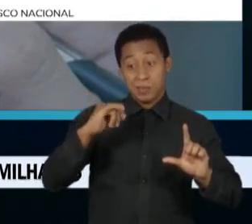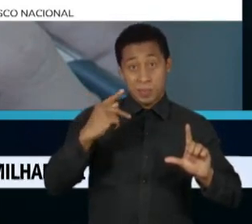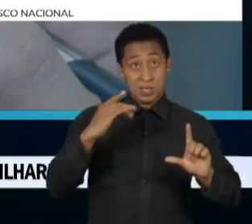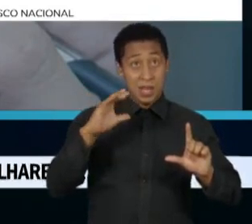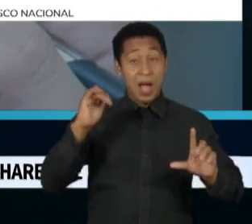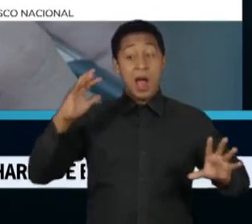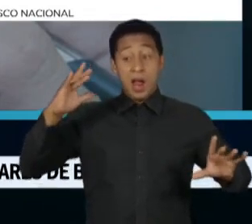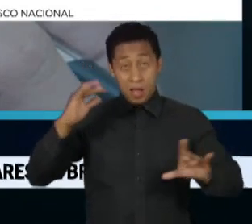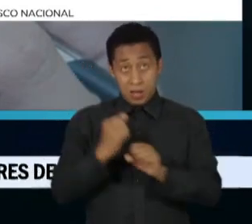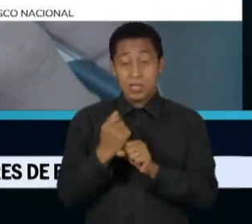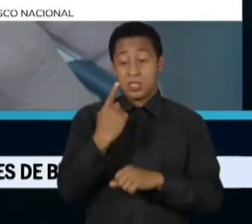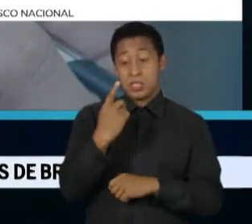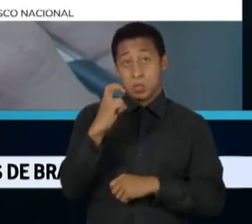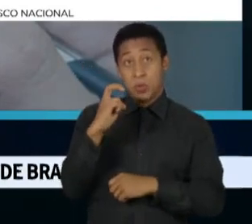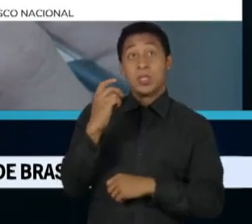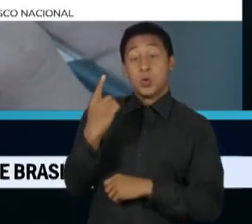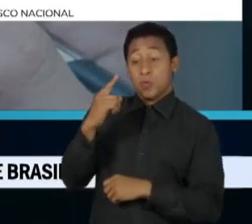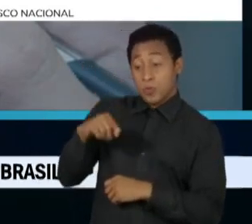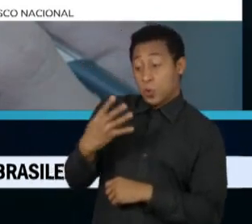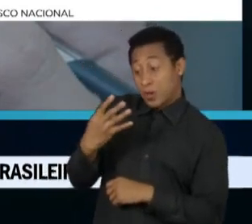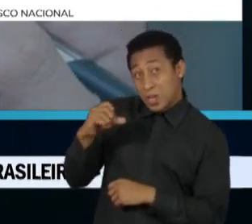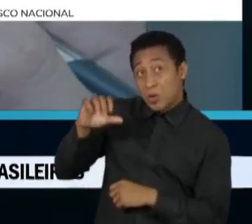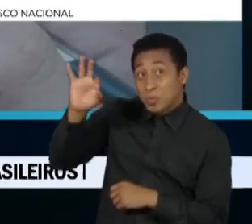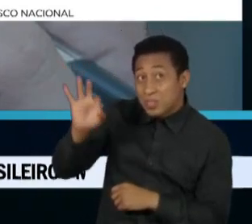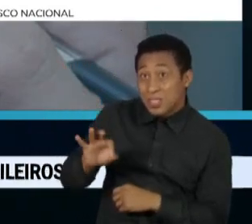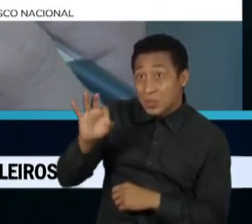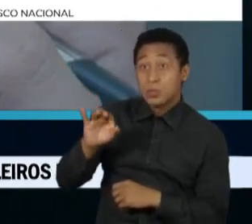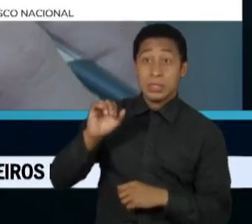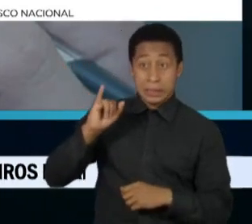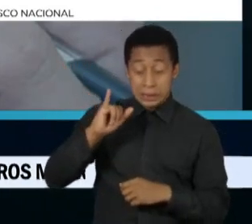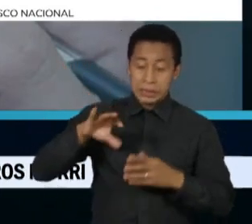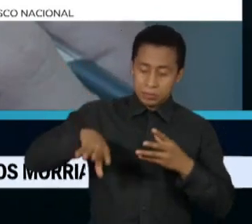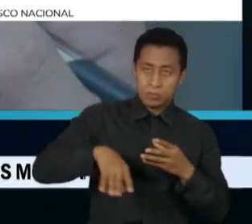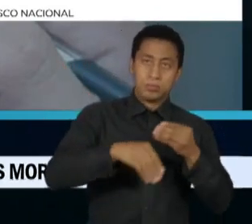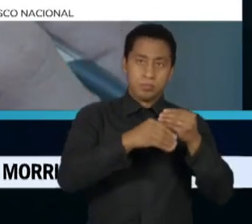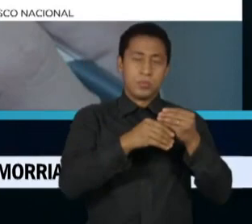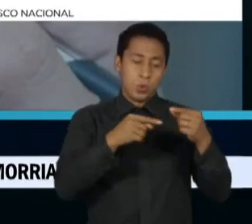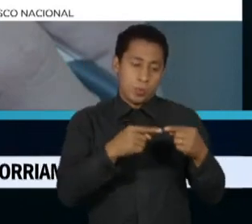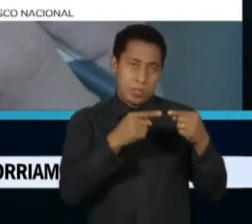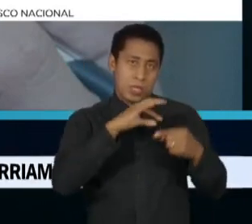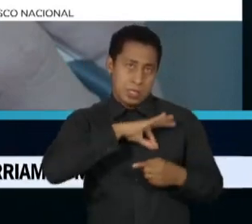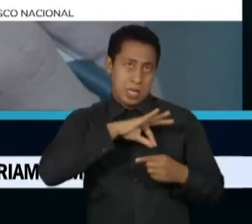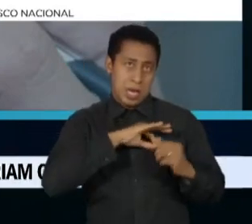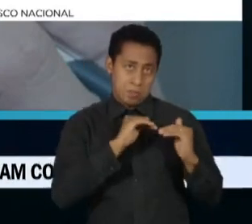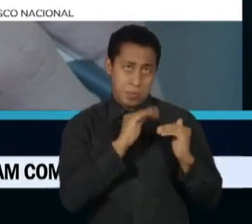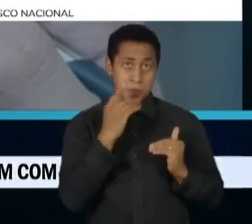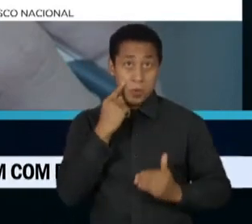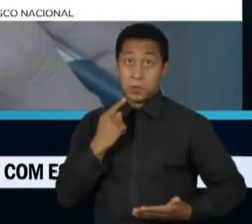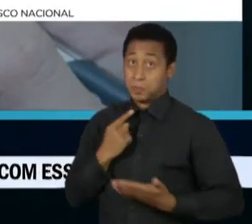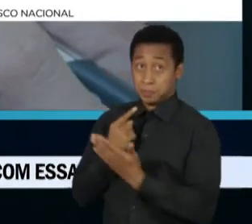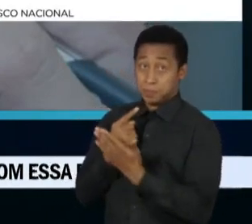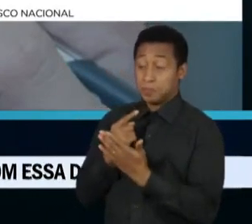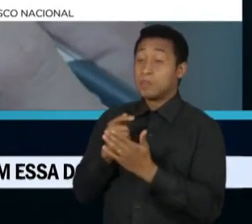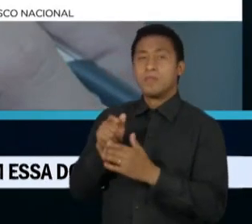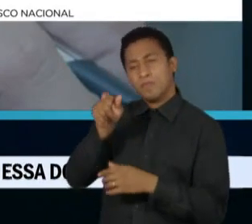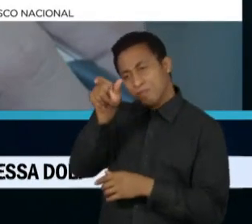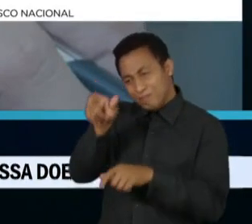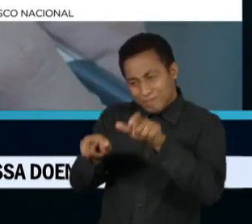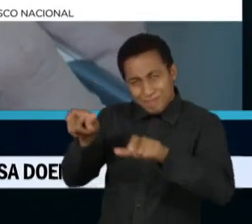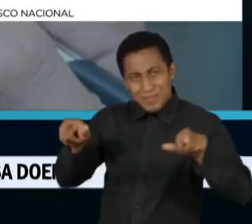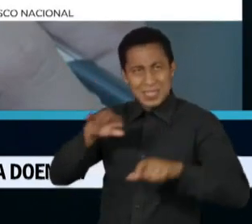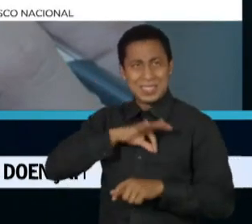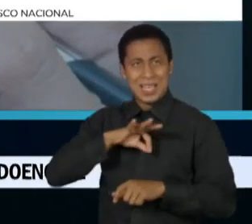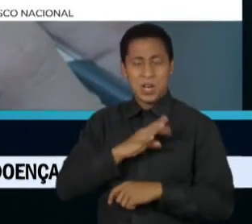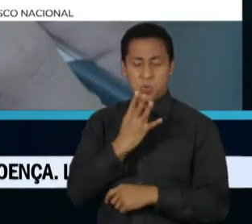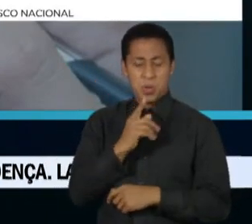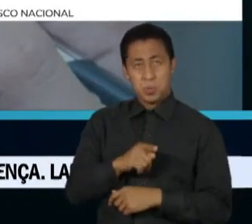tivesse sido corrigida junto com o índice, não pagaria o IR quem tem renda de até R$ 4.788 por mês.